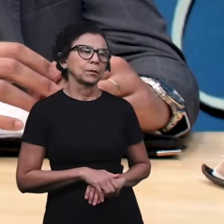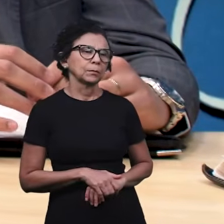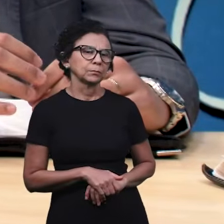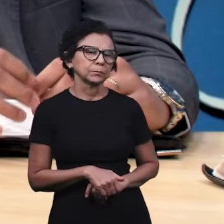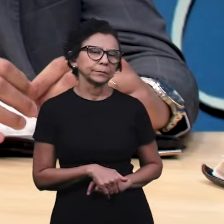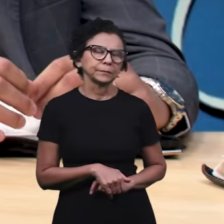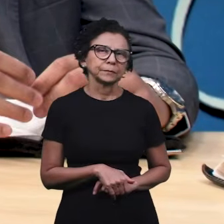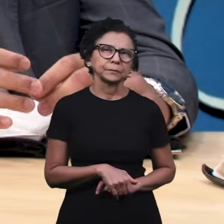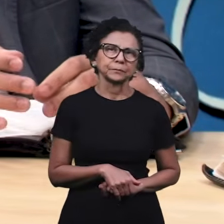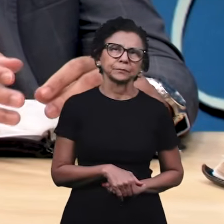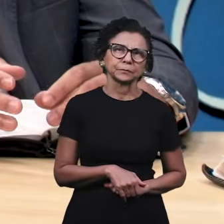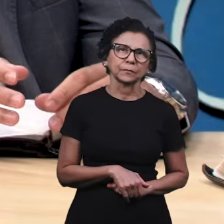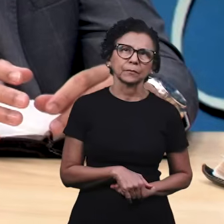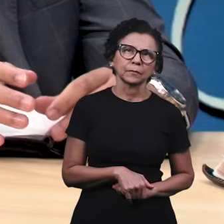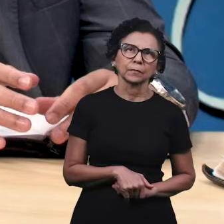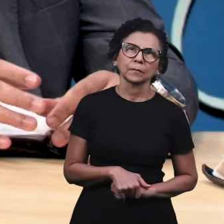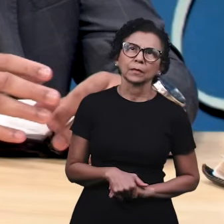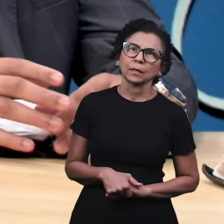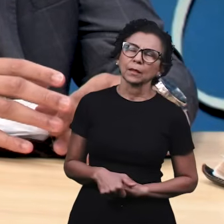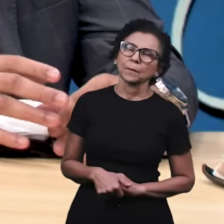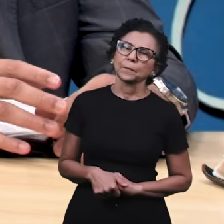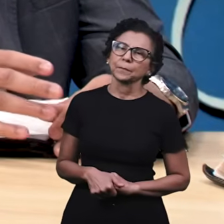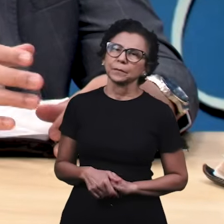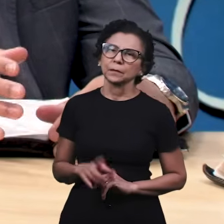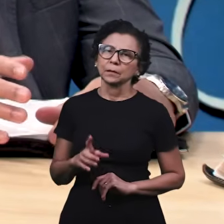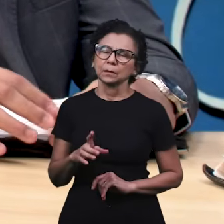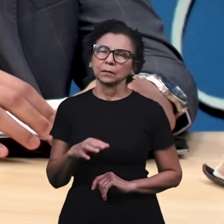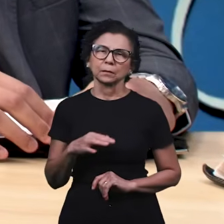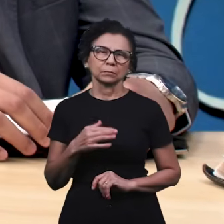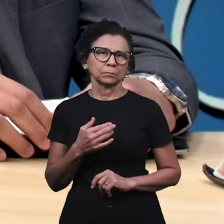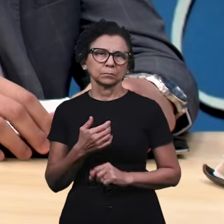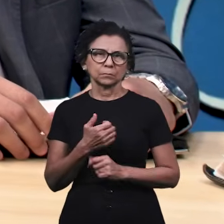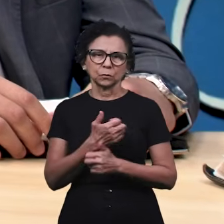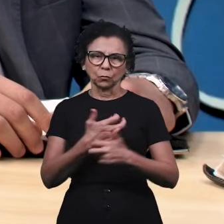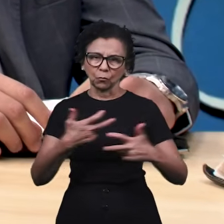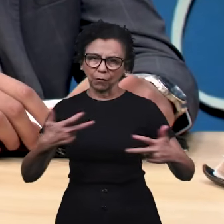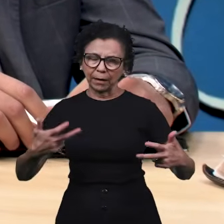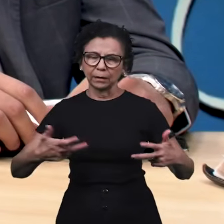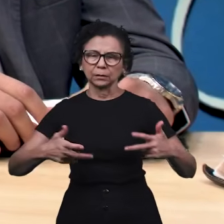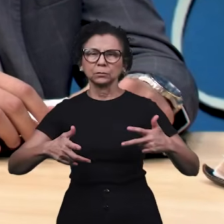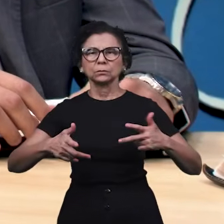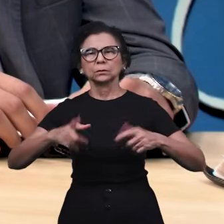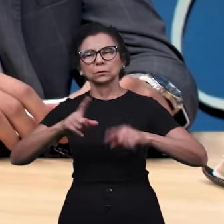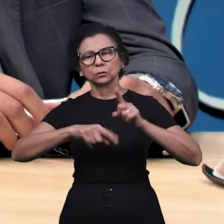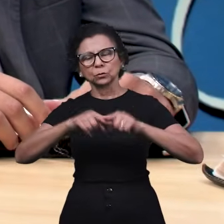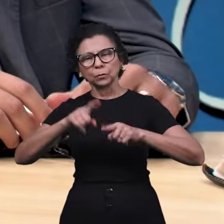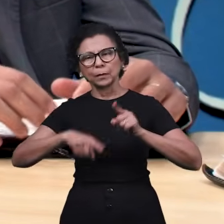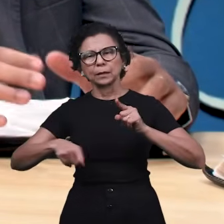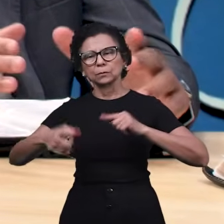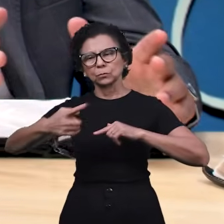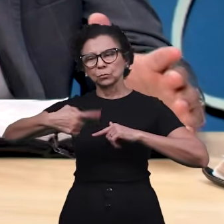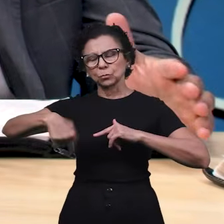alguma, podem brigar entre si, bom. Né? Na harmonia. Na harmonia. É necessário ter